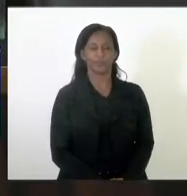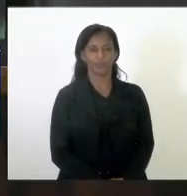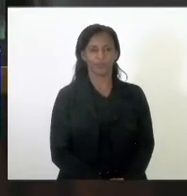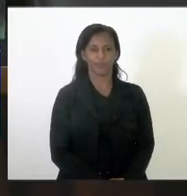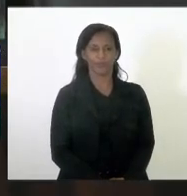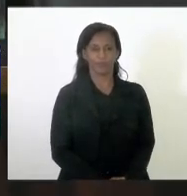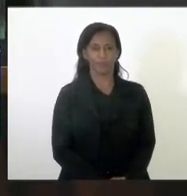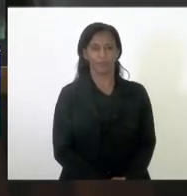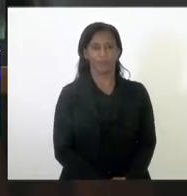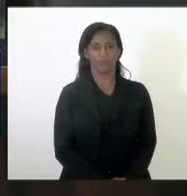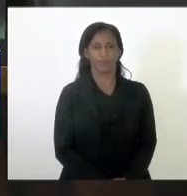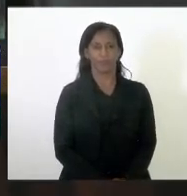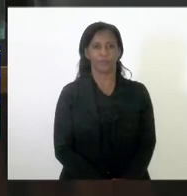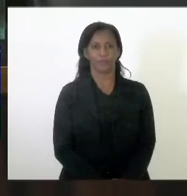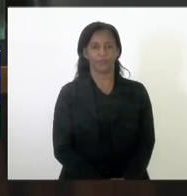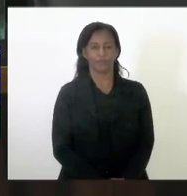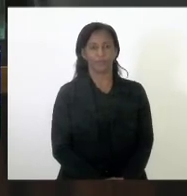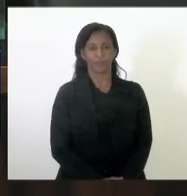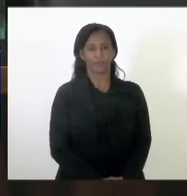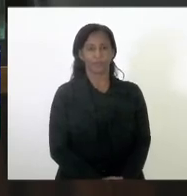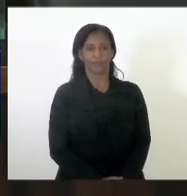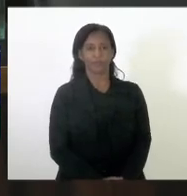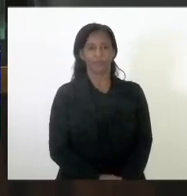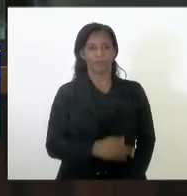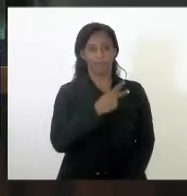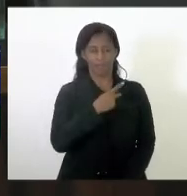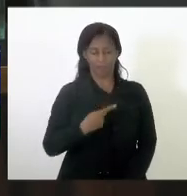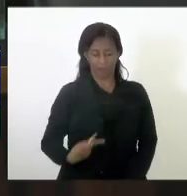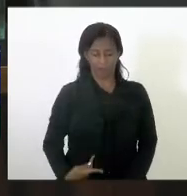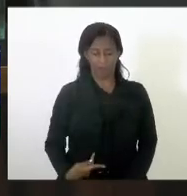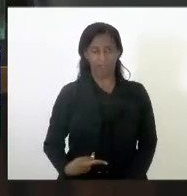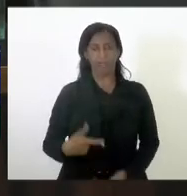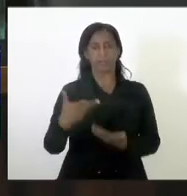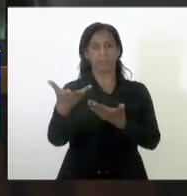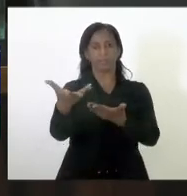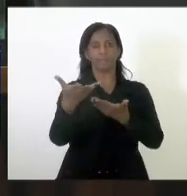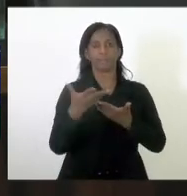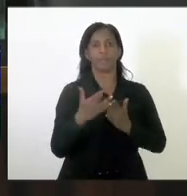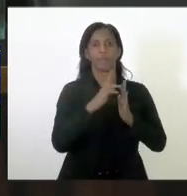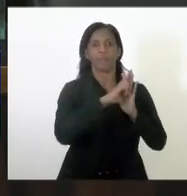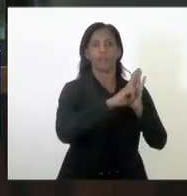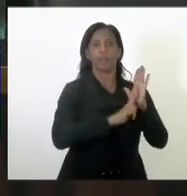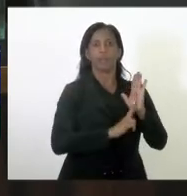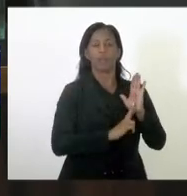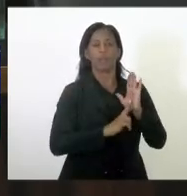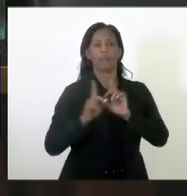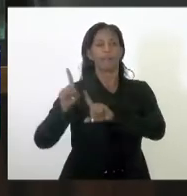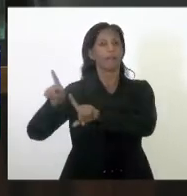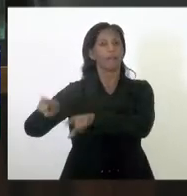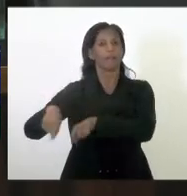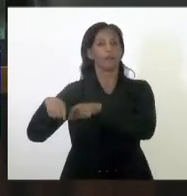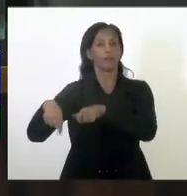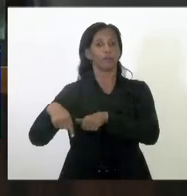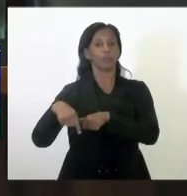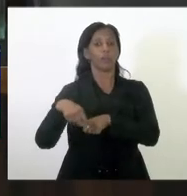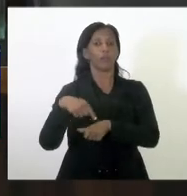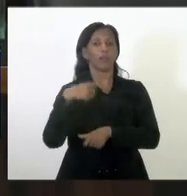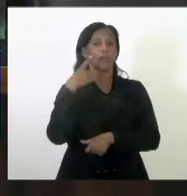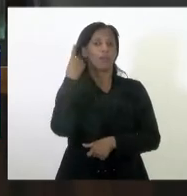Deputado Chico Machado. A presidência vai designar relator pela Comissão de Agricultura, deputado Márcio